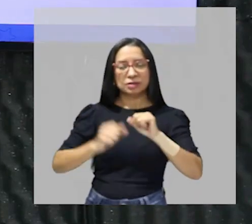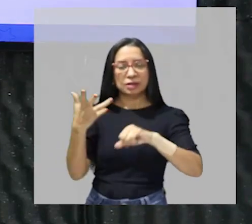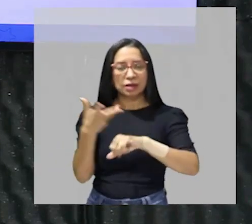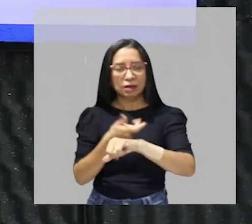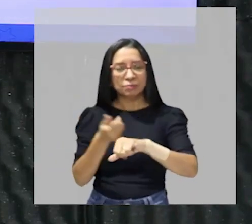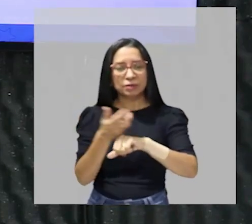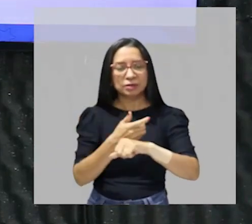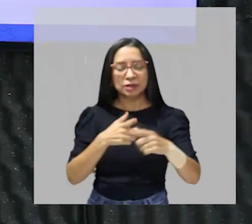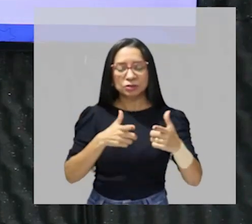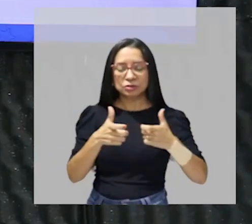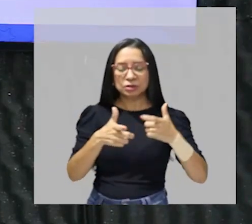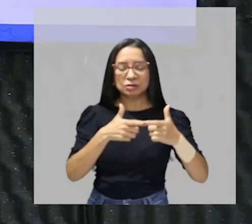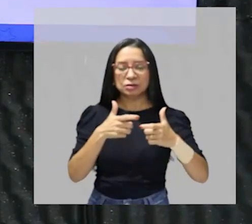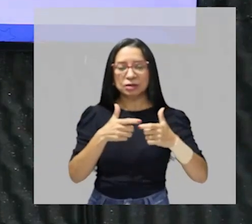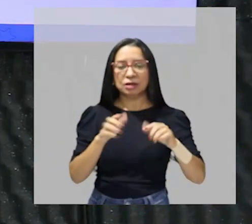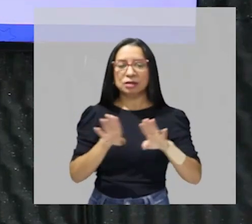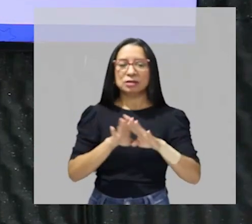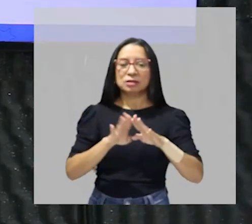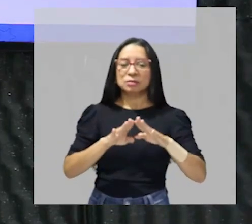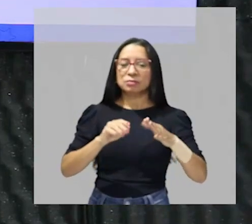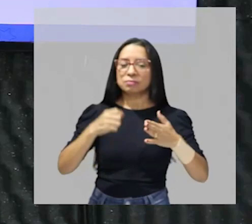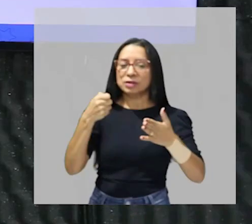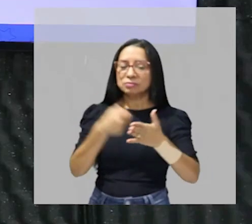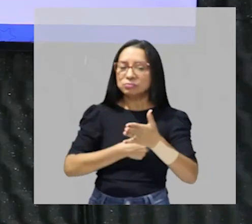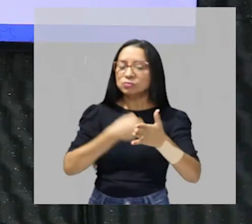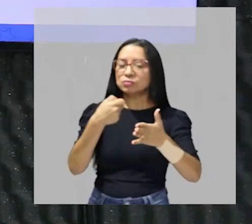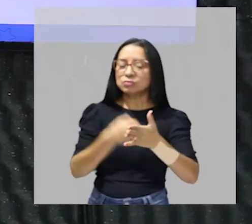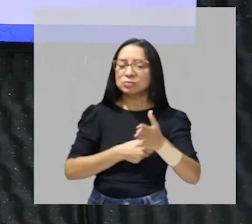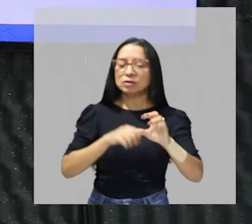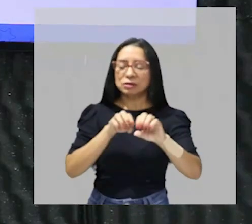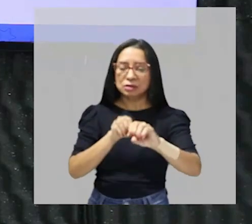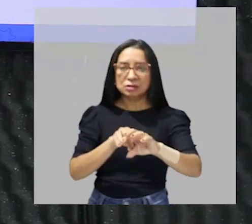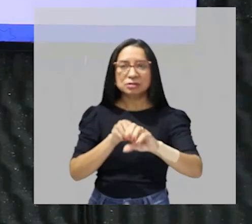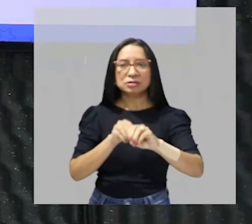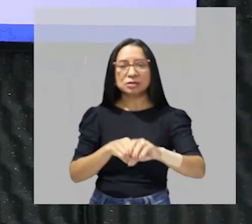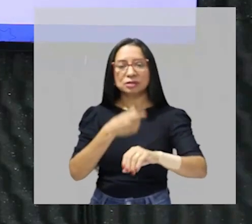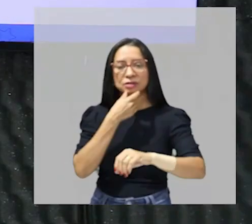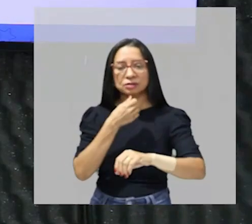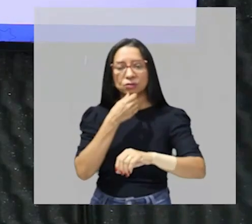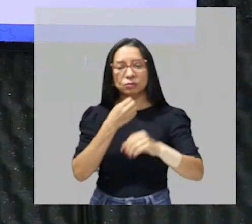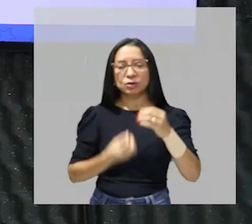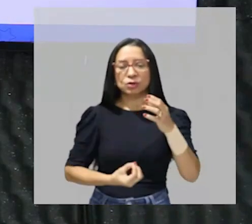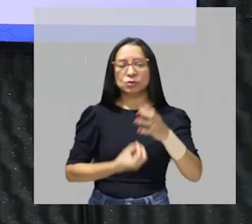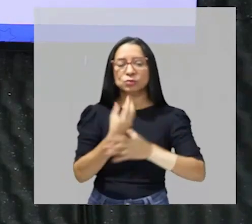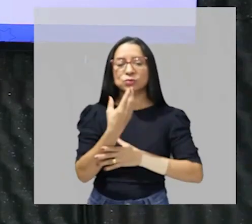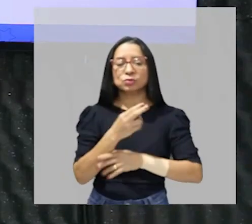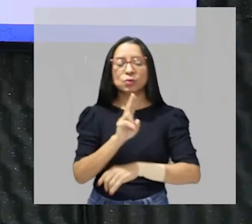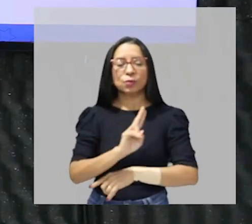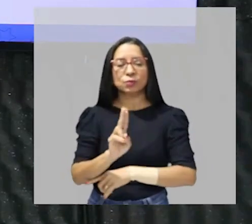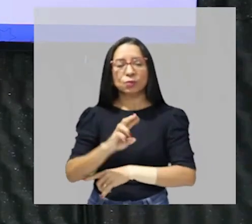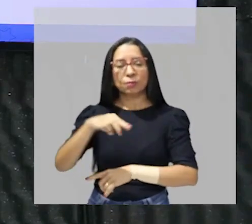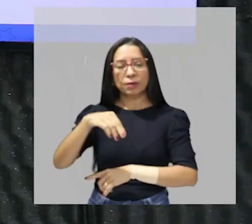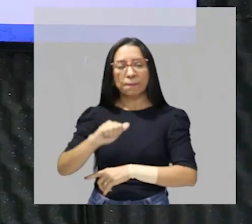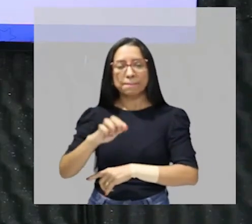homem, por Marte, Deus grego, romano, da guerra. Surge a partir daí o nome marcial. Está aqui,